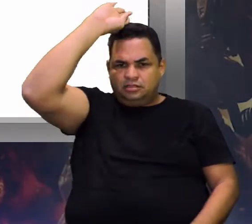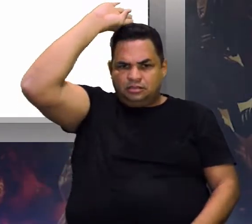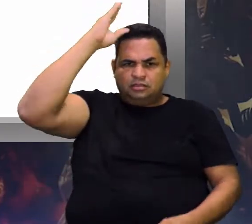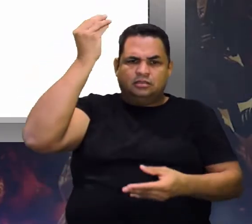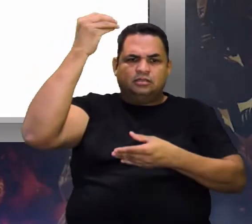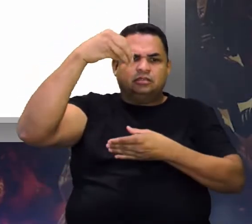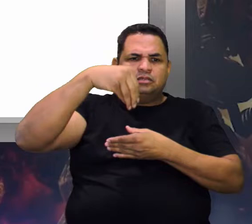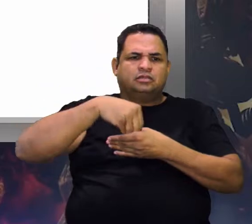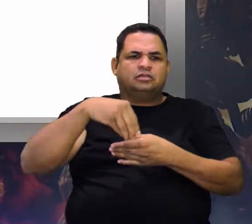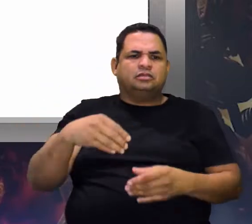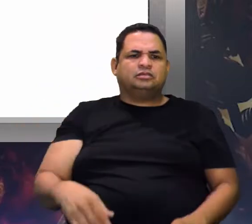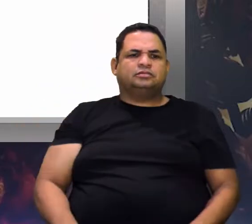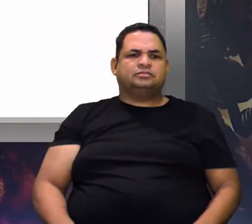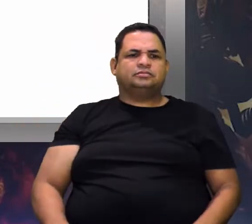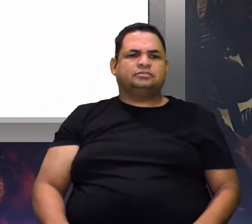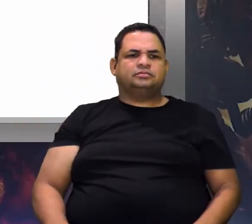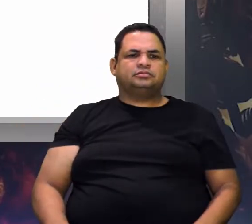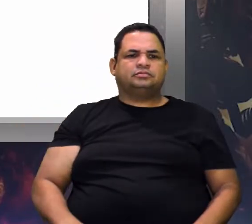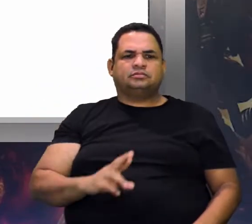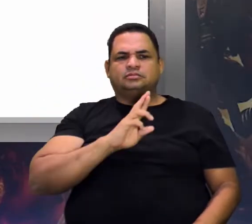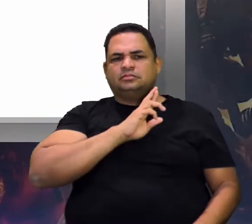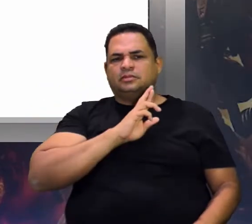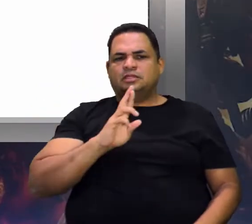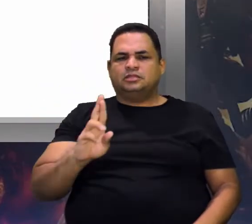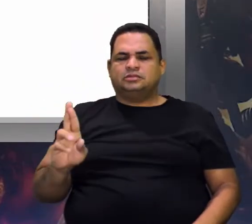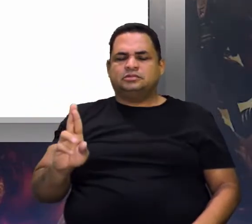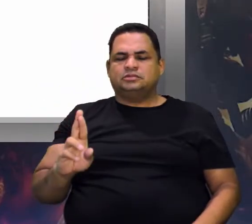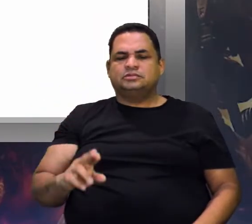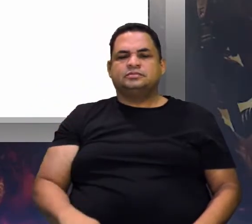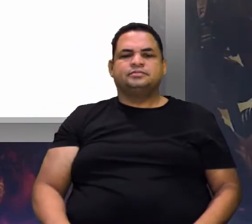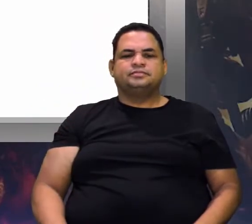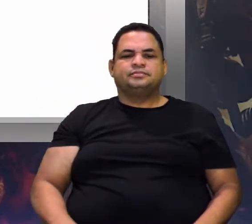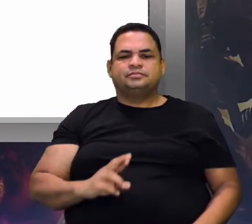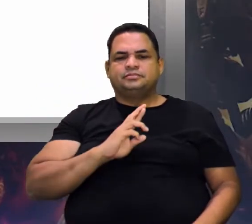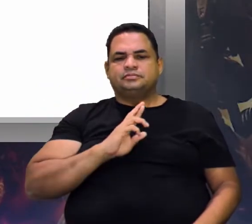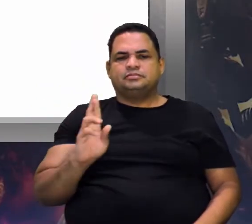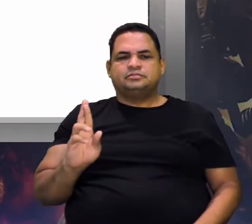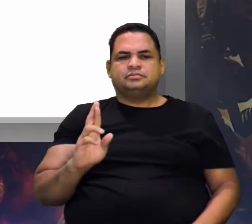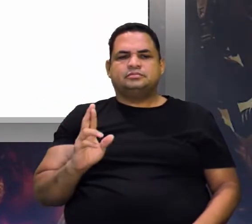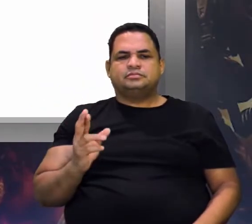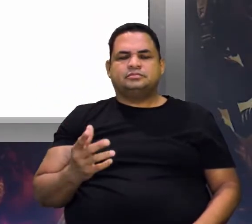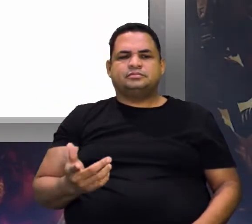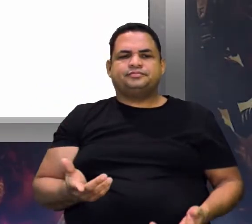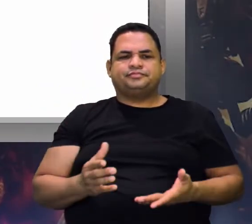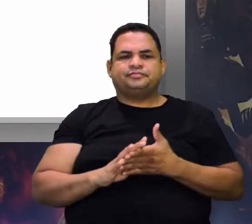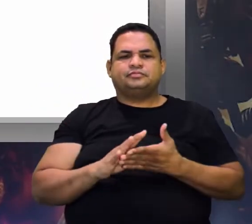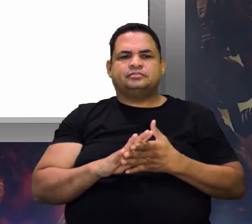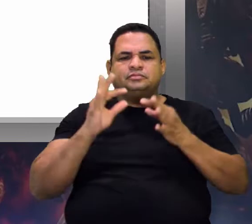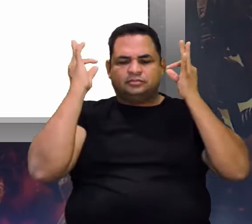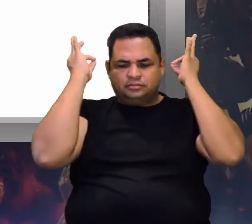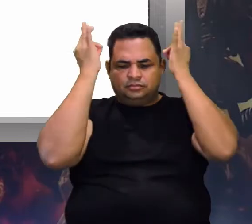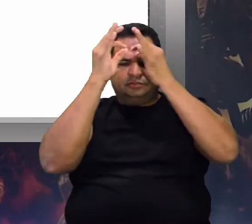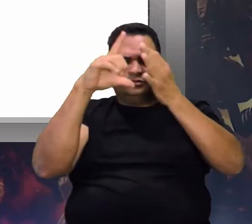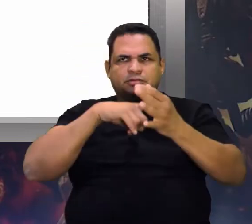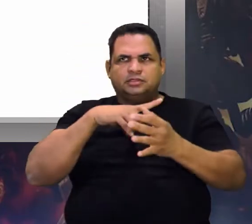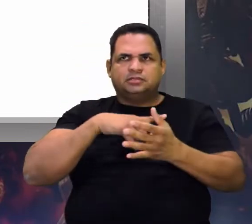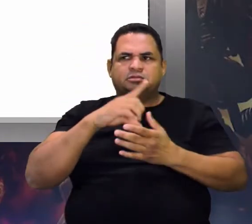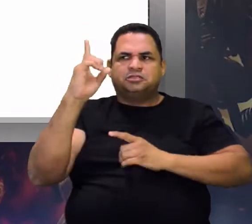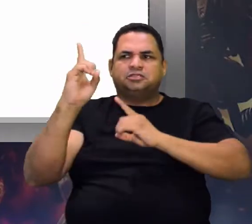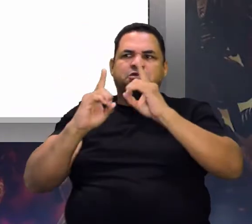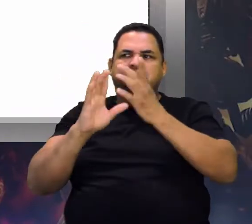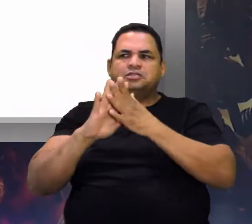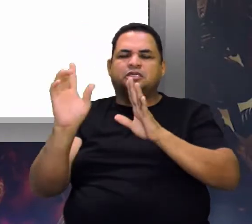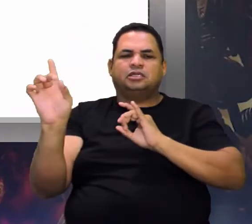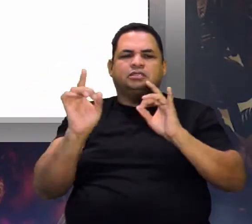está dentro da religião romana. A religião romana. Assim mesmo como os gregos tinham seus deuses para